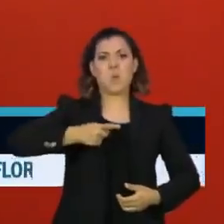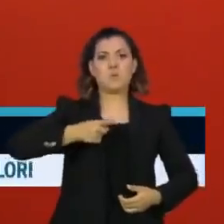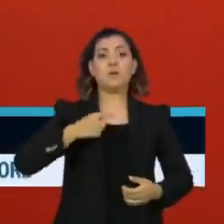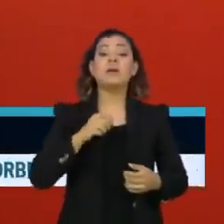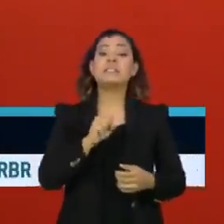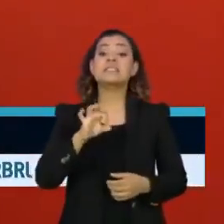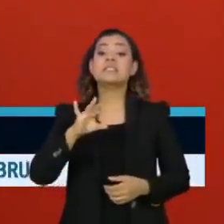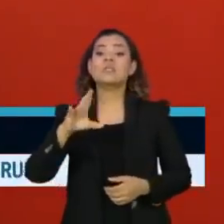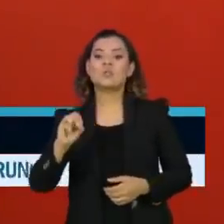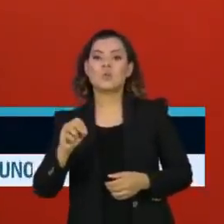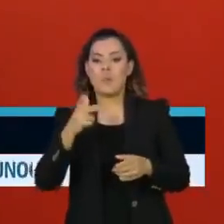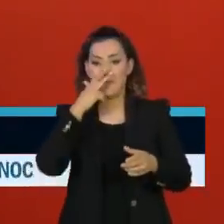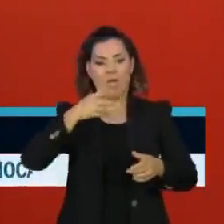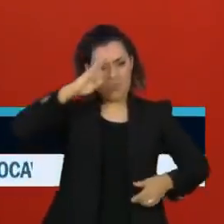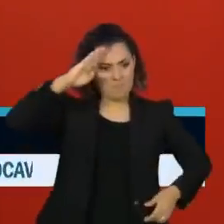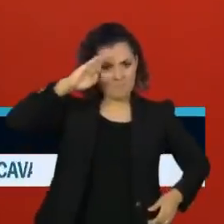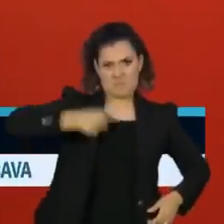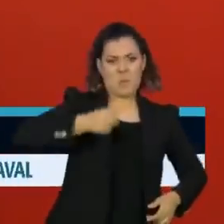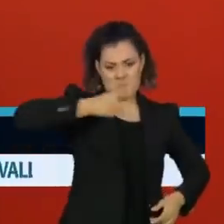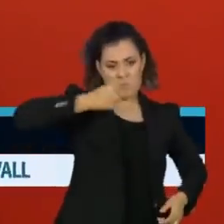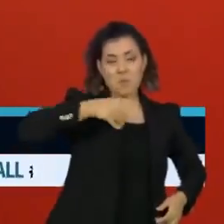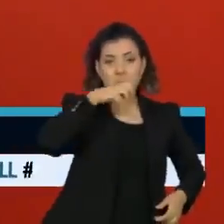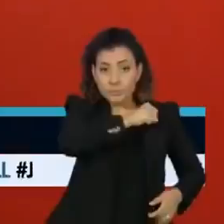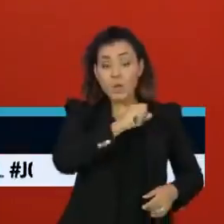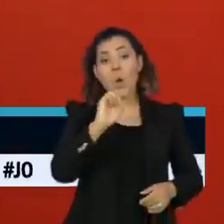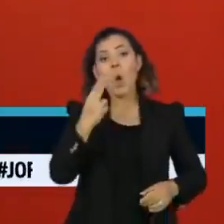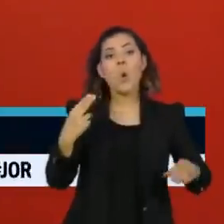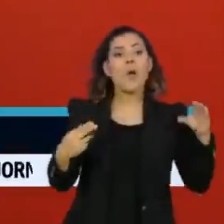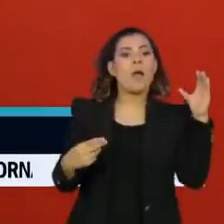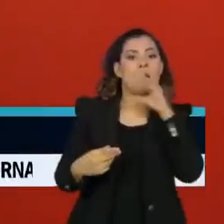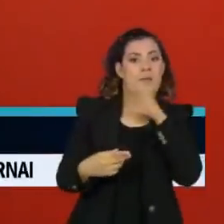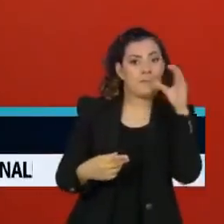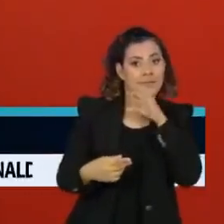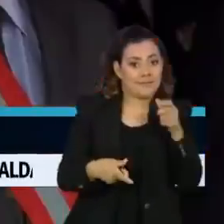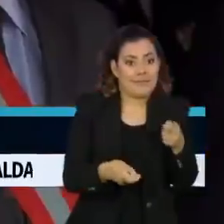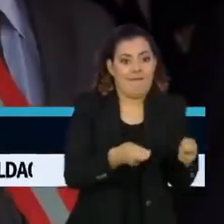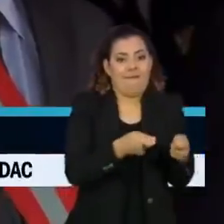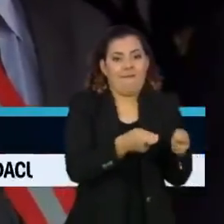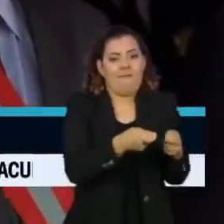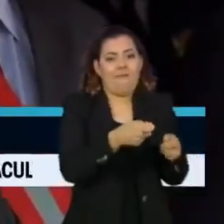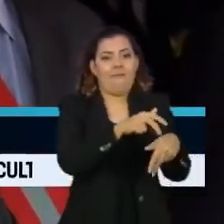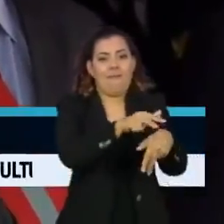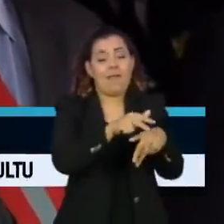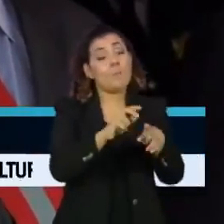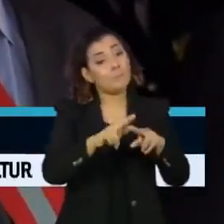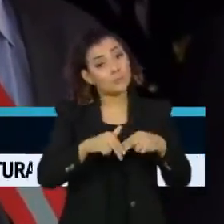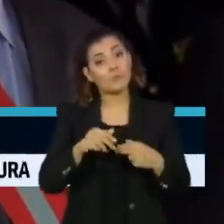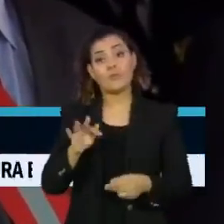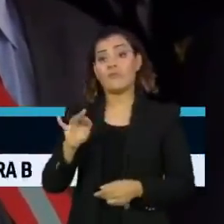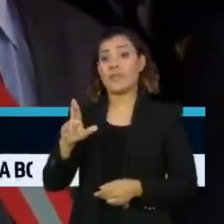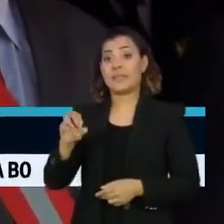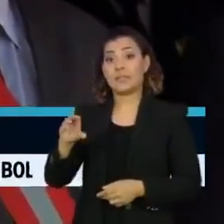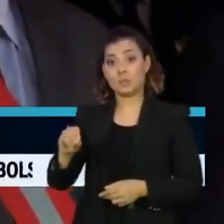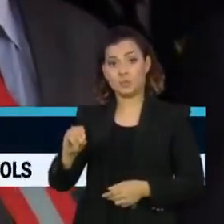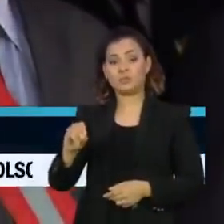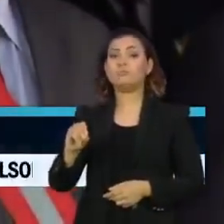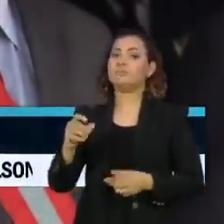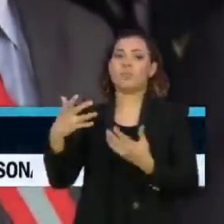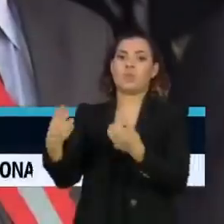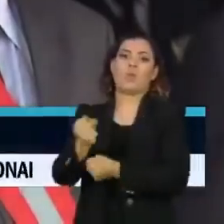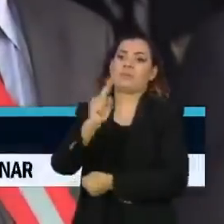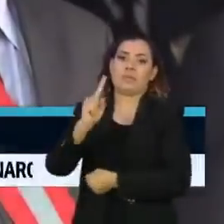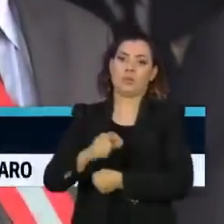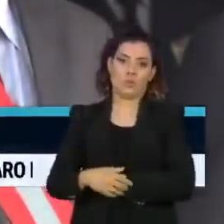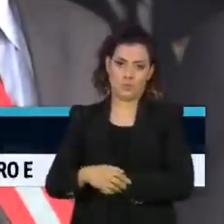de sítio ou uma decretação de estado de emergência, coisas que o general Fernando Azevedo e Silva não aceitou,